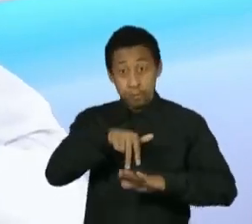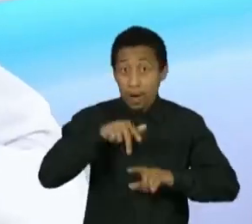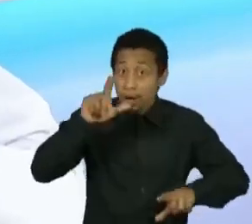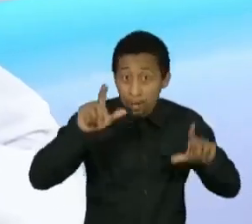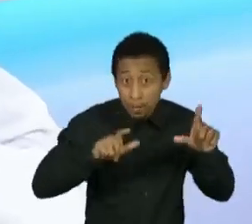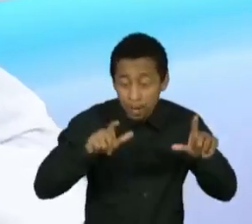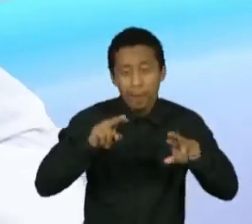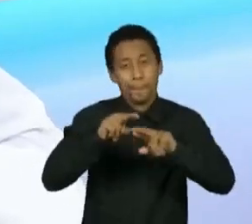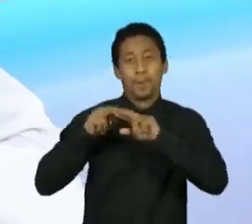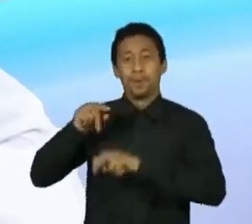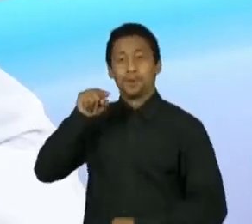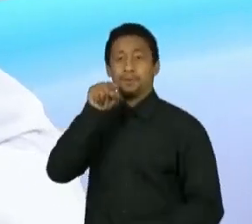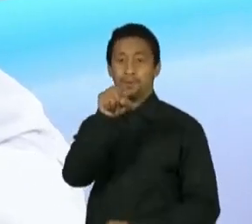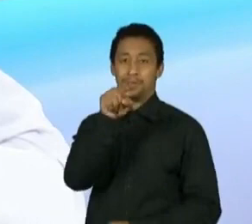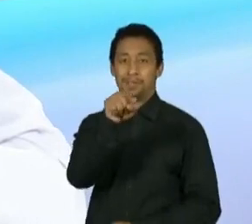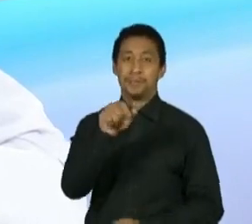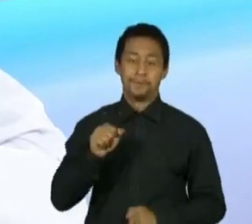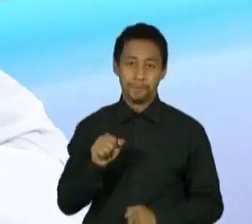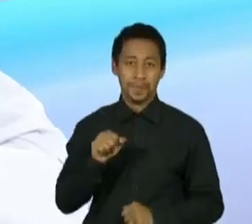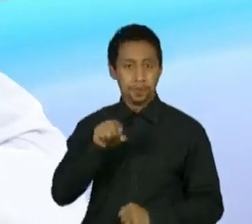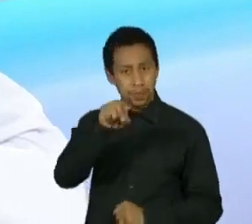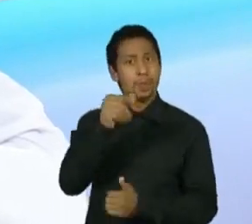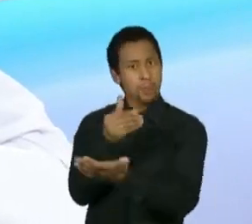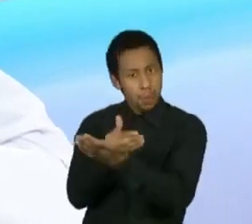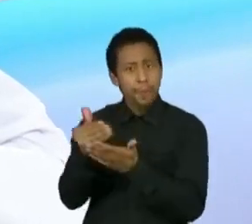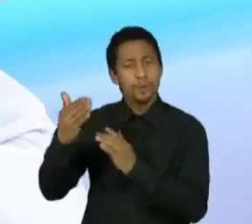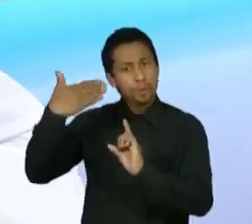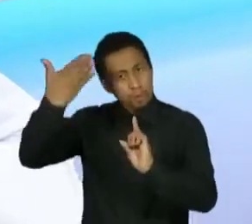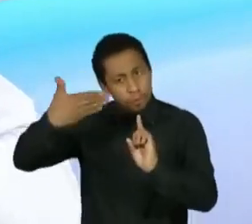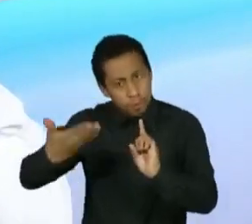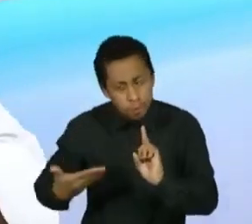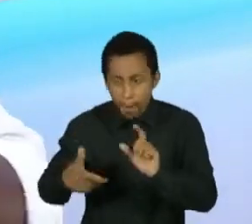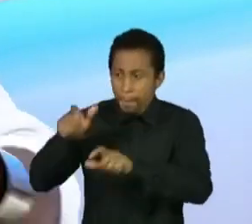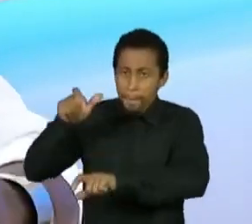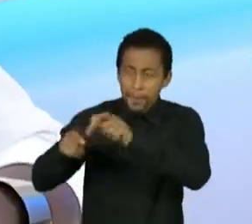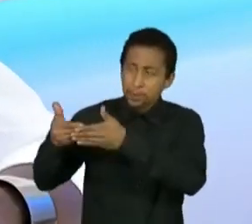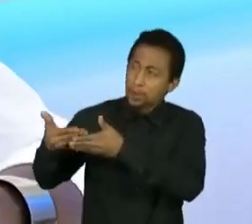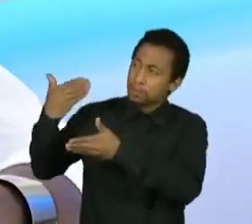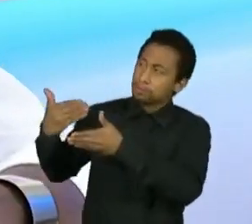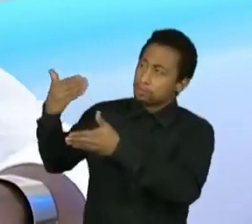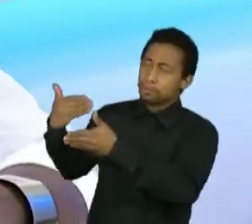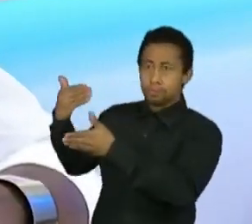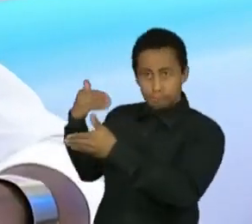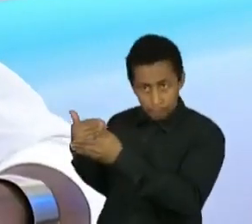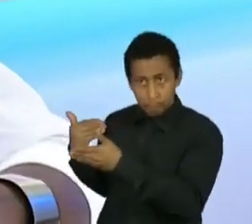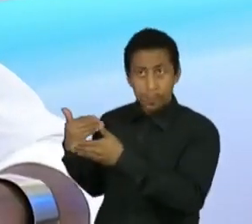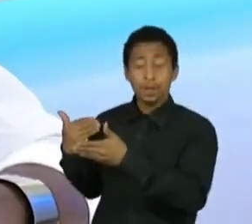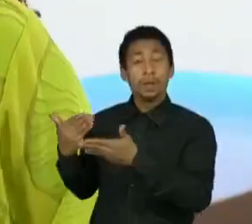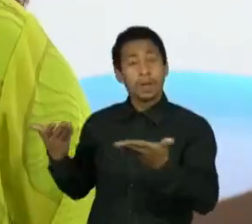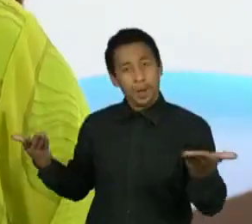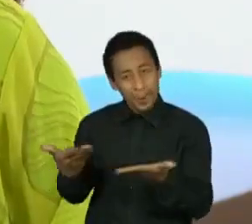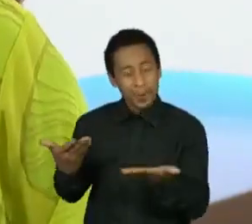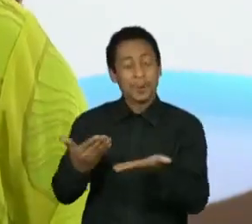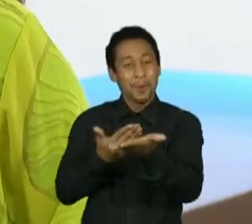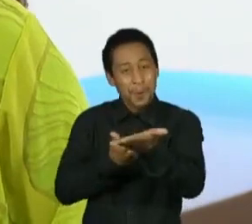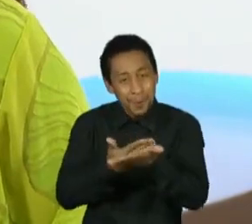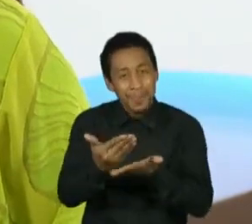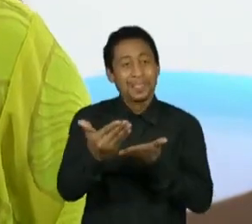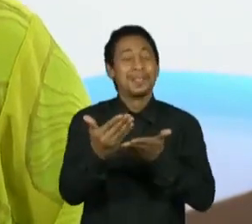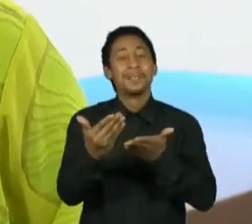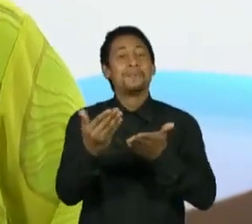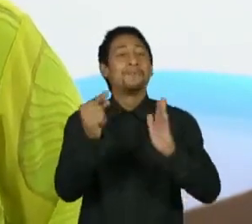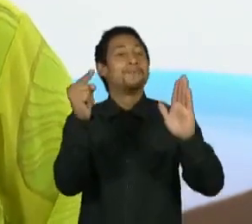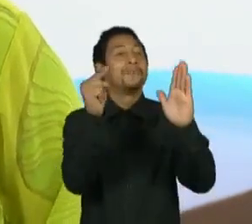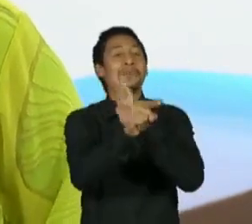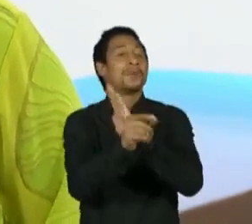começou logo saudando as mulheres negras que vieram antes de você, então eu quero começar a minha pergunta falando de mulheres negras. Eu queria falar